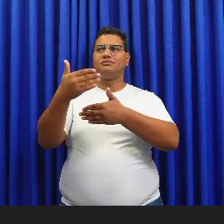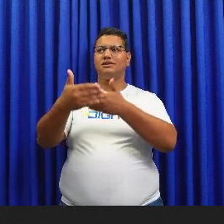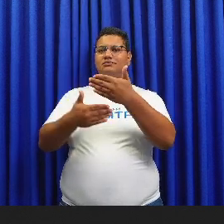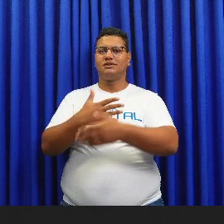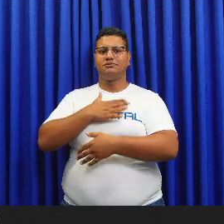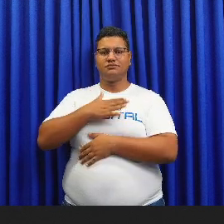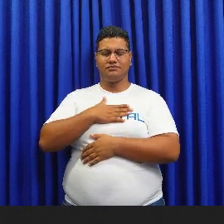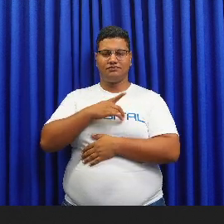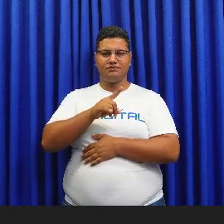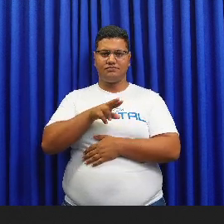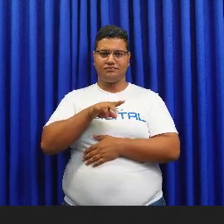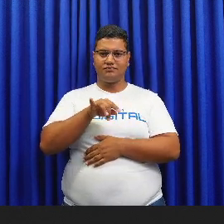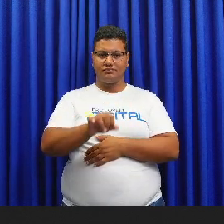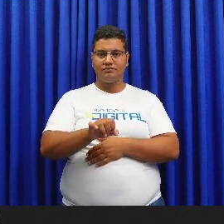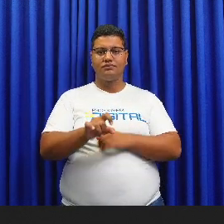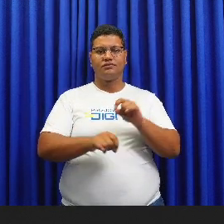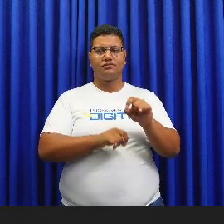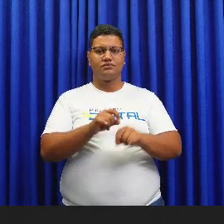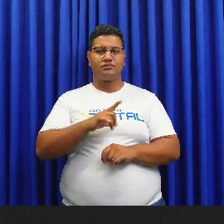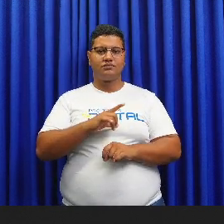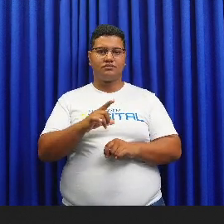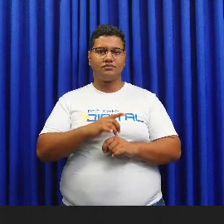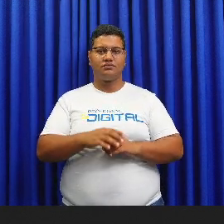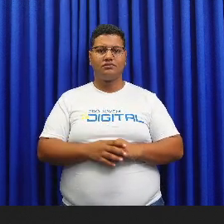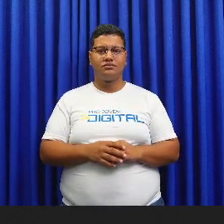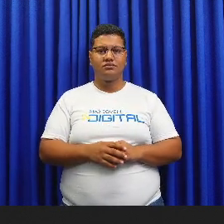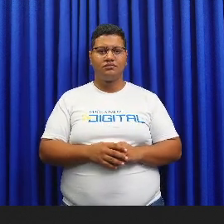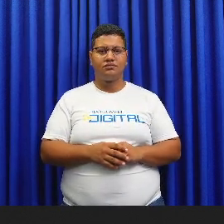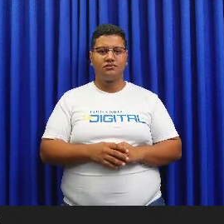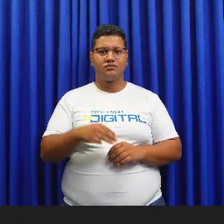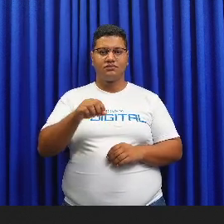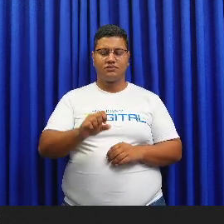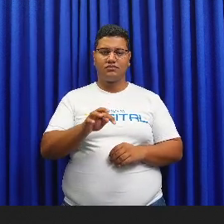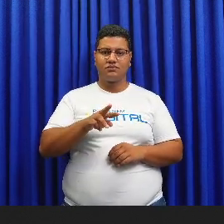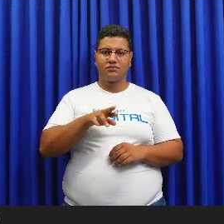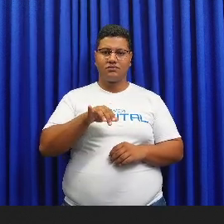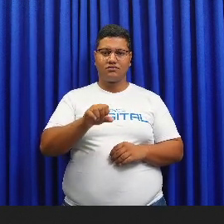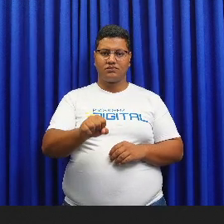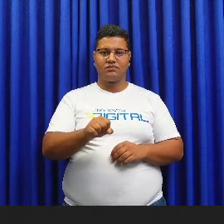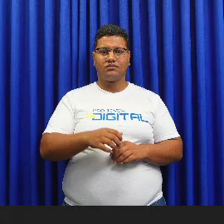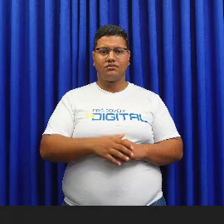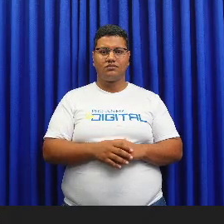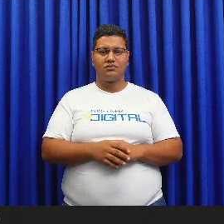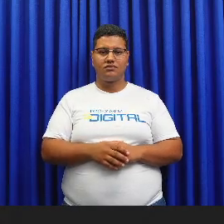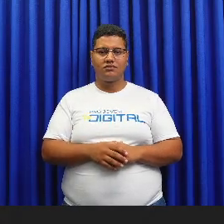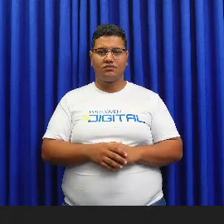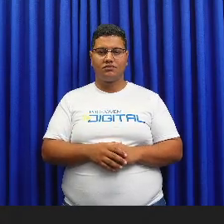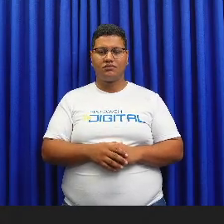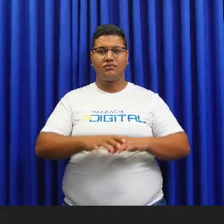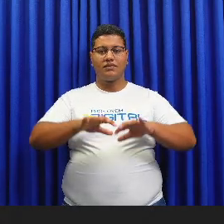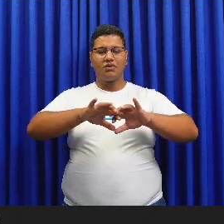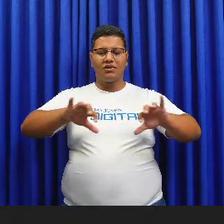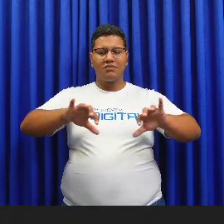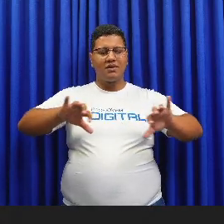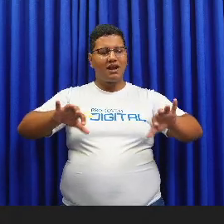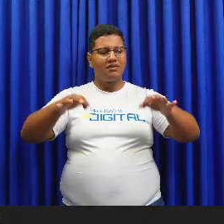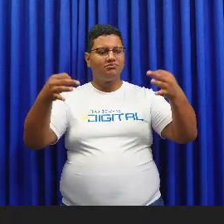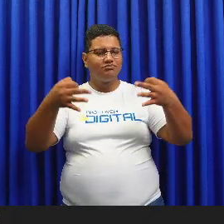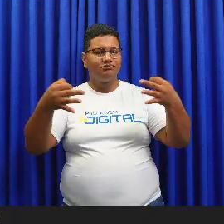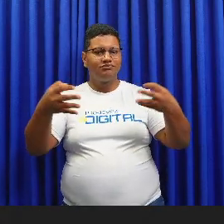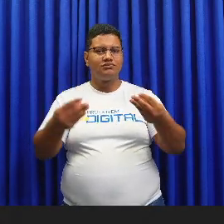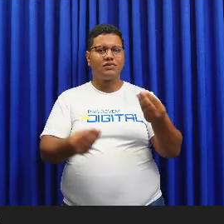Meu Drive, vou criar aqui uma pasta com materiais. Vou separar as pastas bonitinho, o que